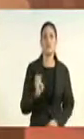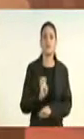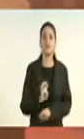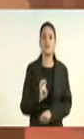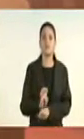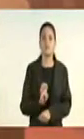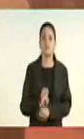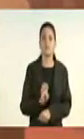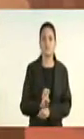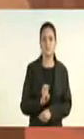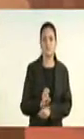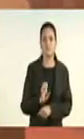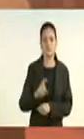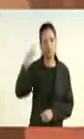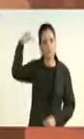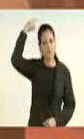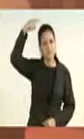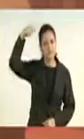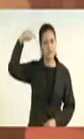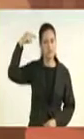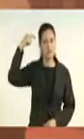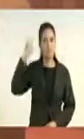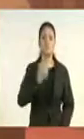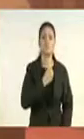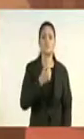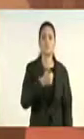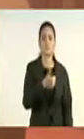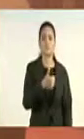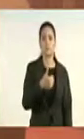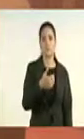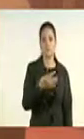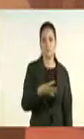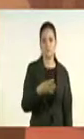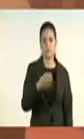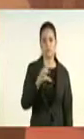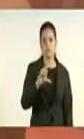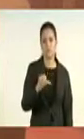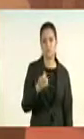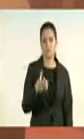que foi o que eu acabei de citar, referente ao processo de tomada de conta